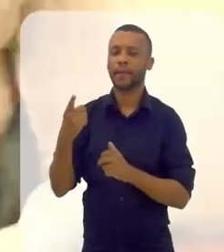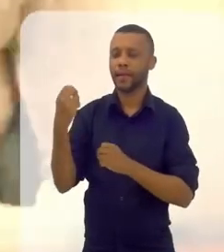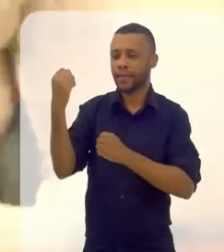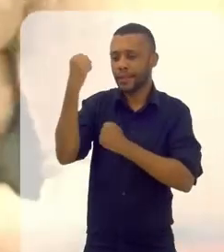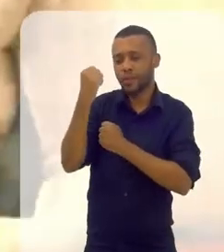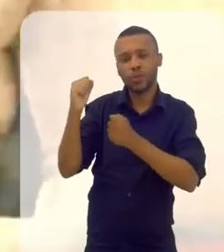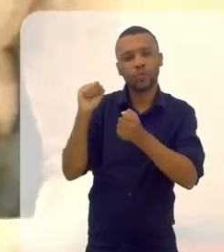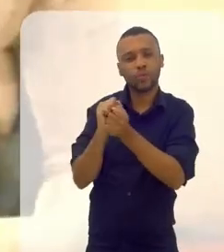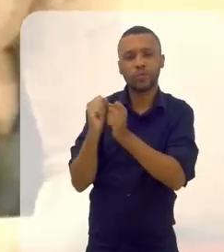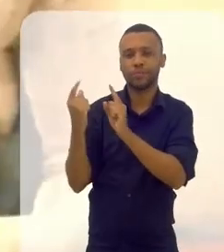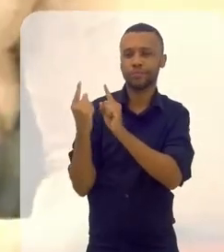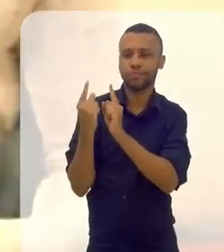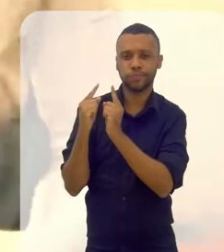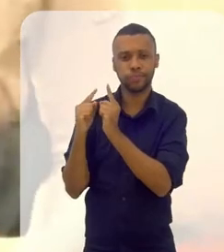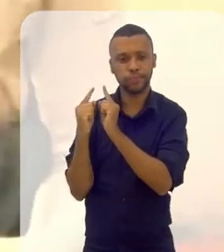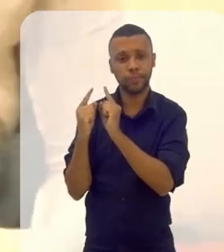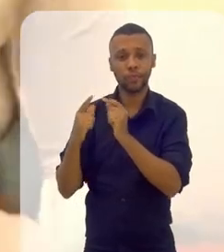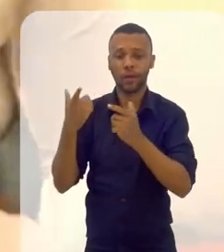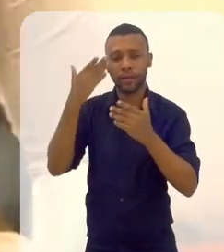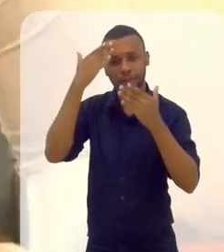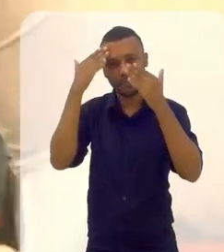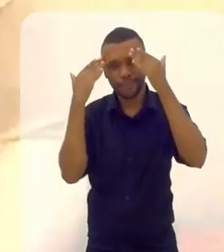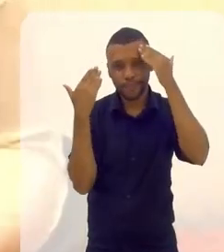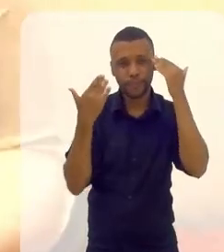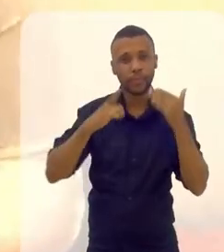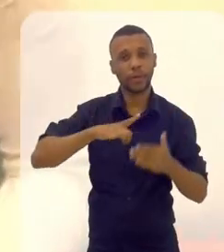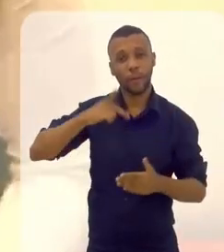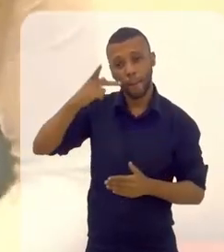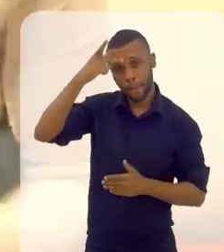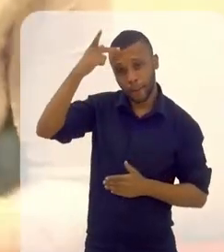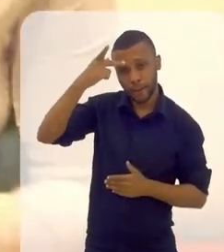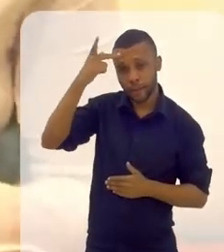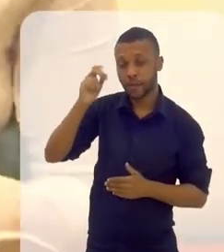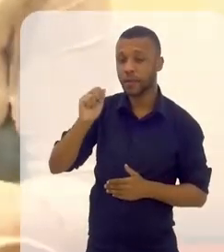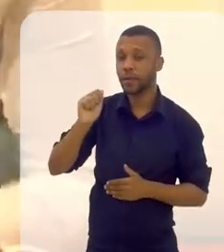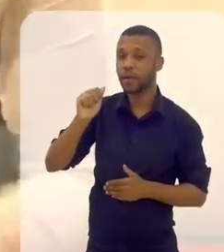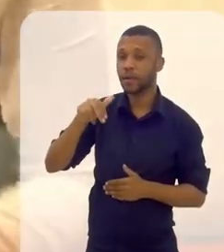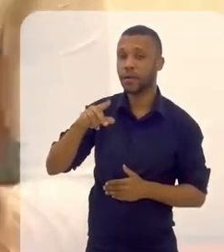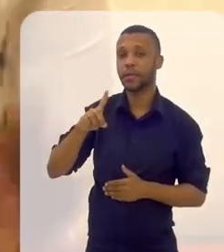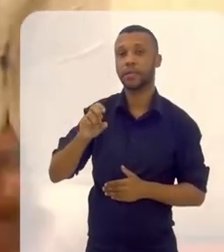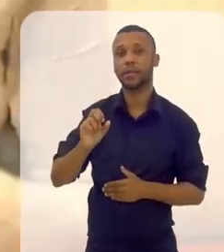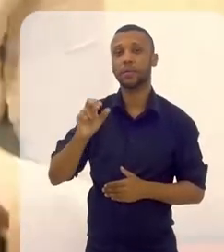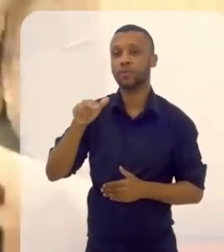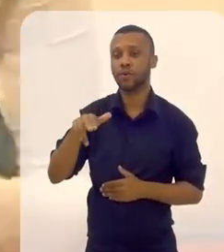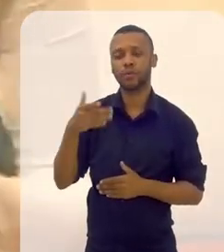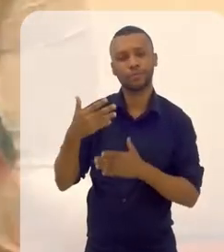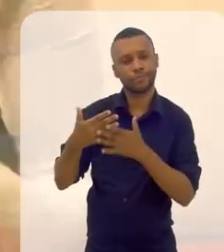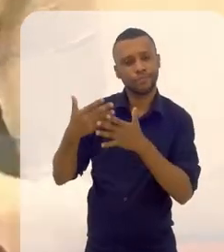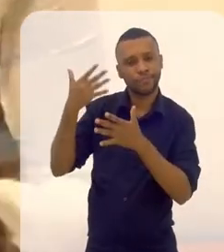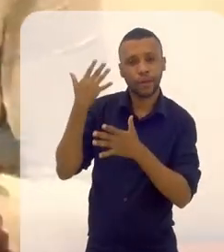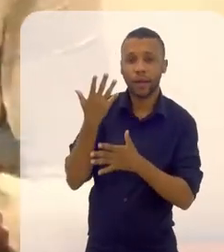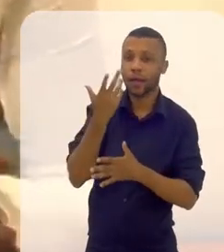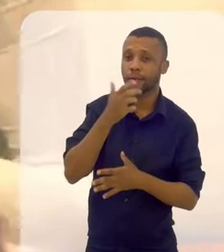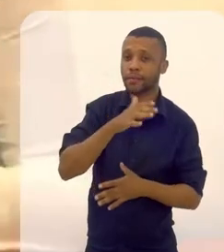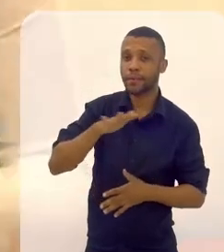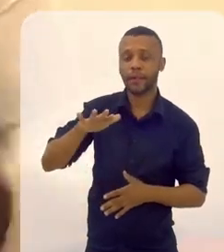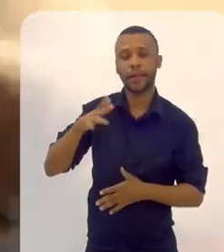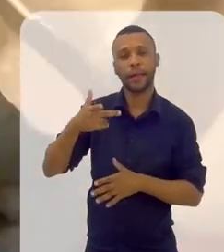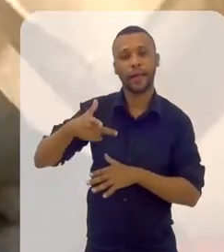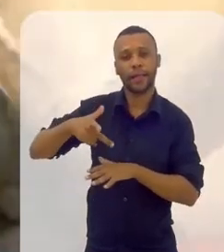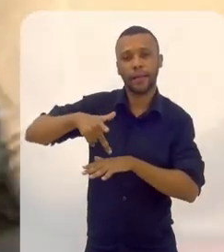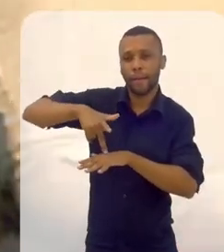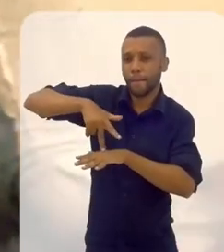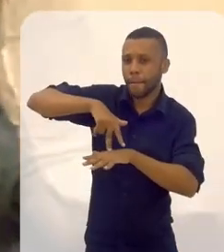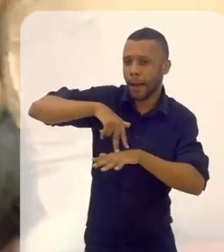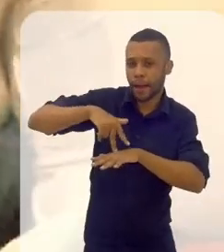comigo e a gente se divertiu horrores. Eu tenho um padrinho também, Anderson, que quando eu era pequenininha, ele dançava